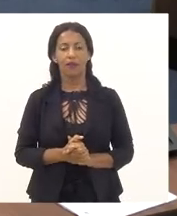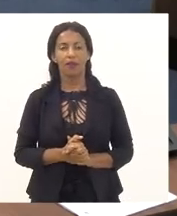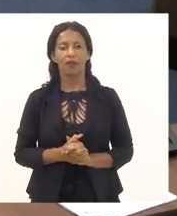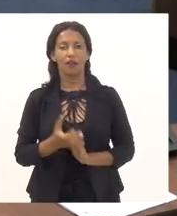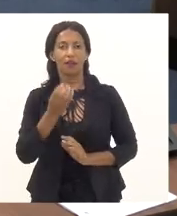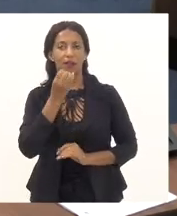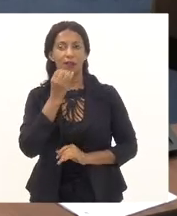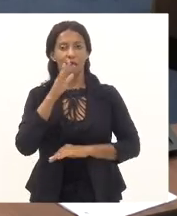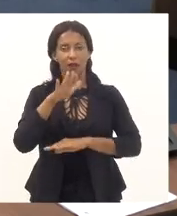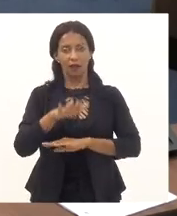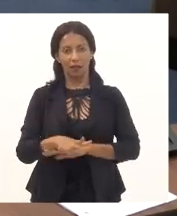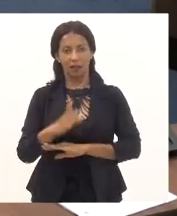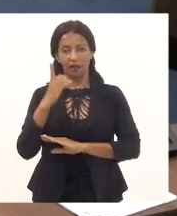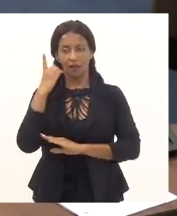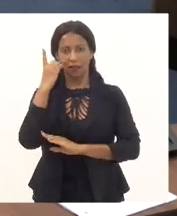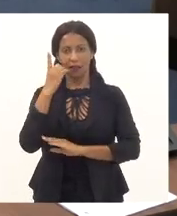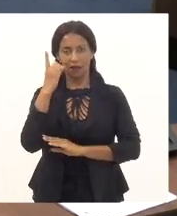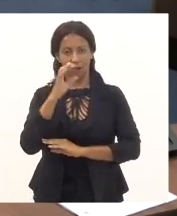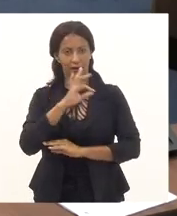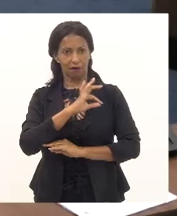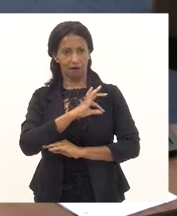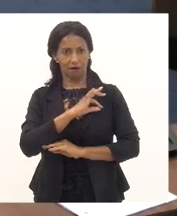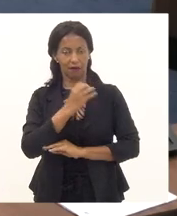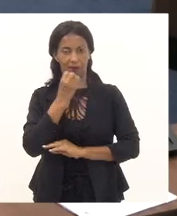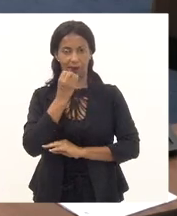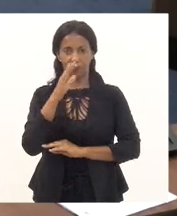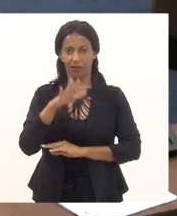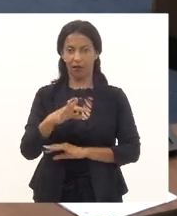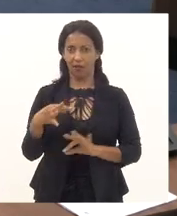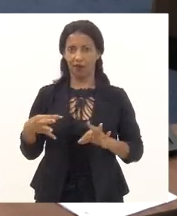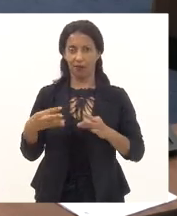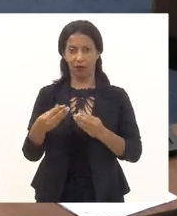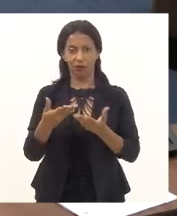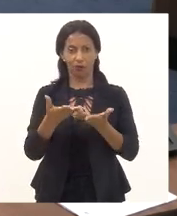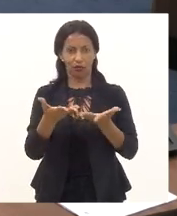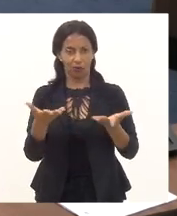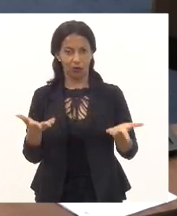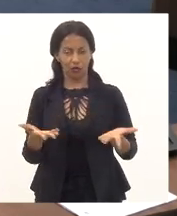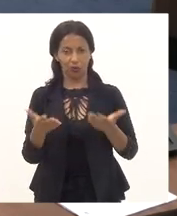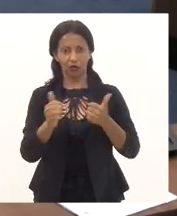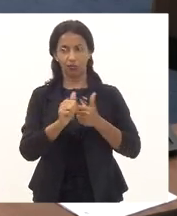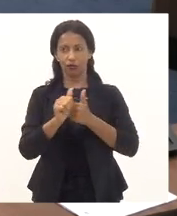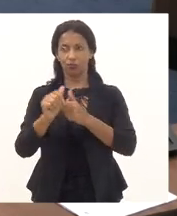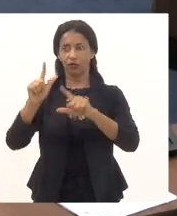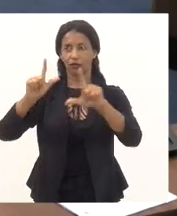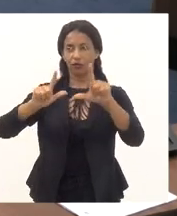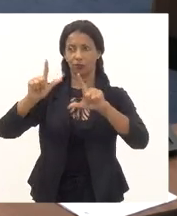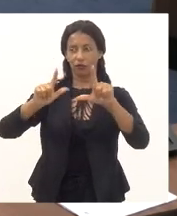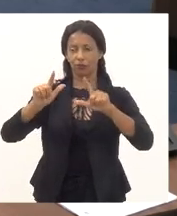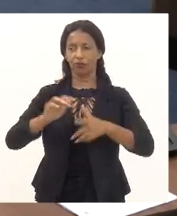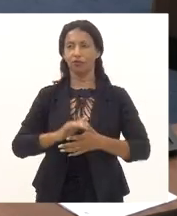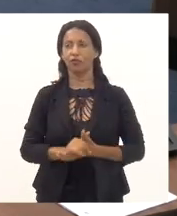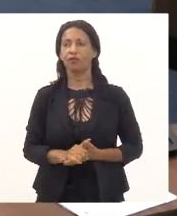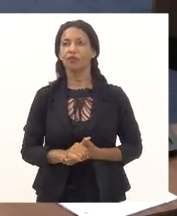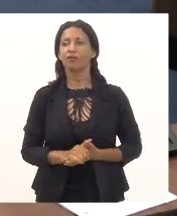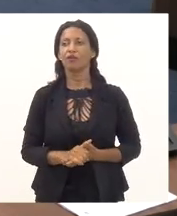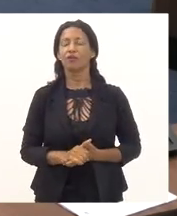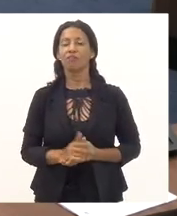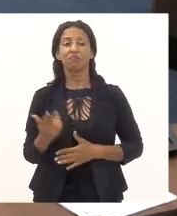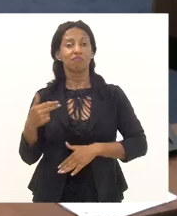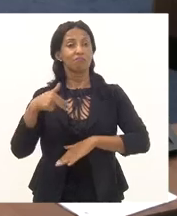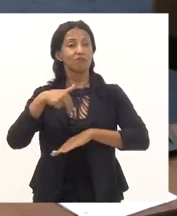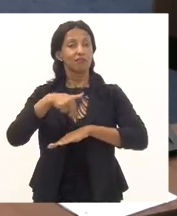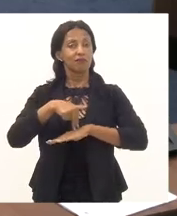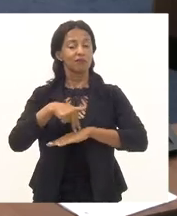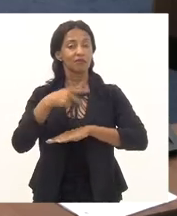Boa tarde, deputada Marta Rocha. Boa tarde a todas e todos que nos acompanham pela TV Alerj. Hoje eu vim à tribuna